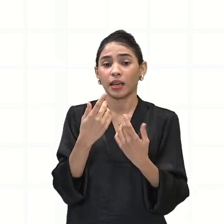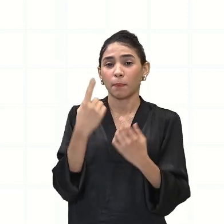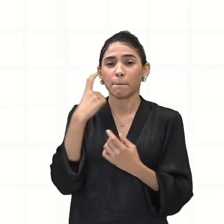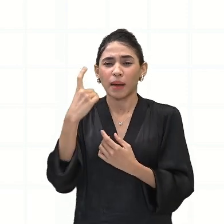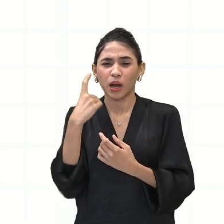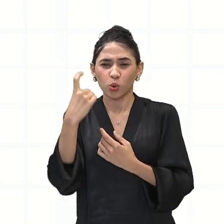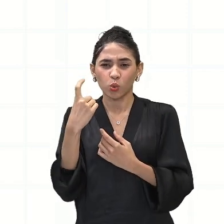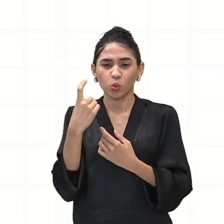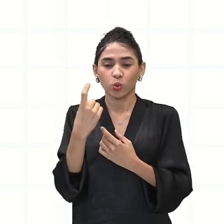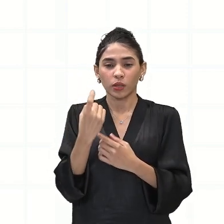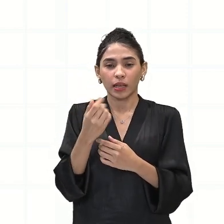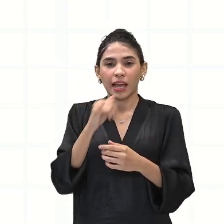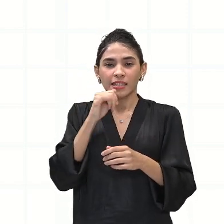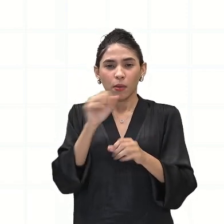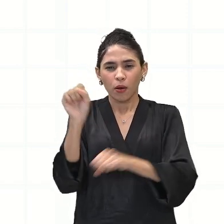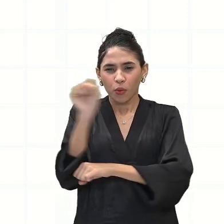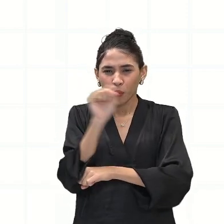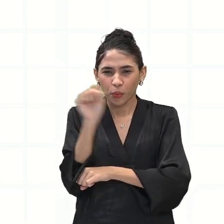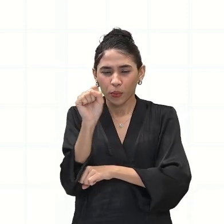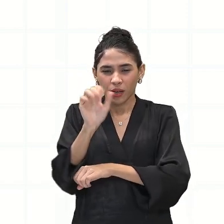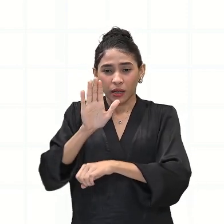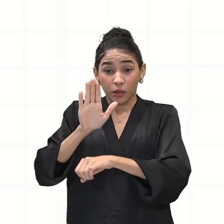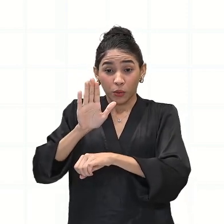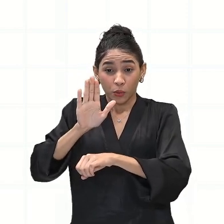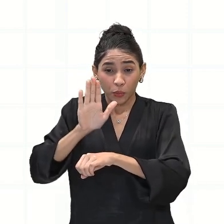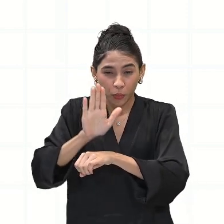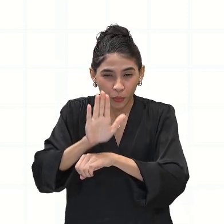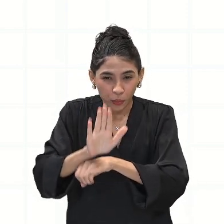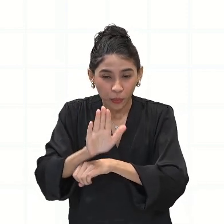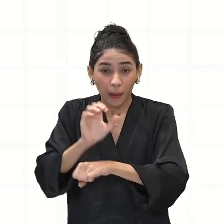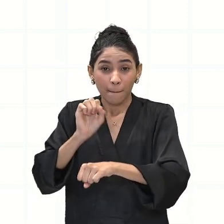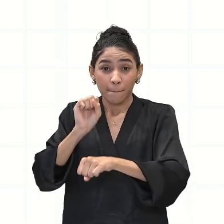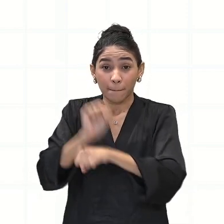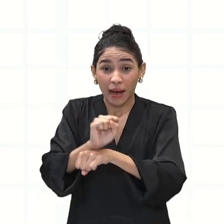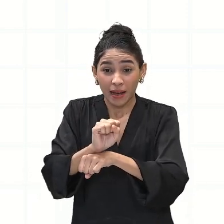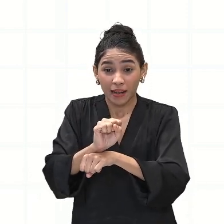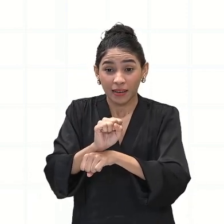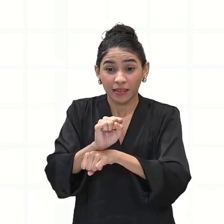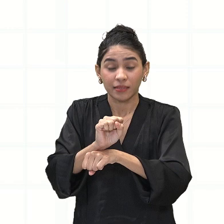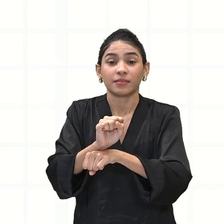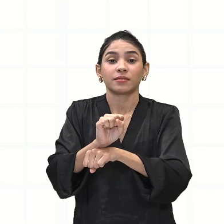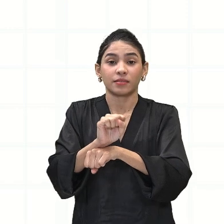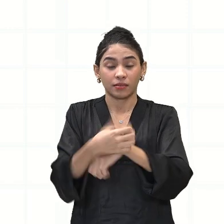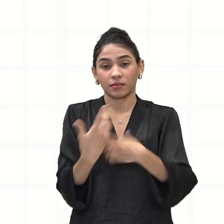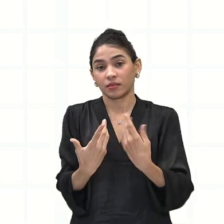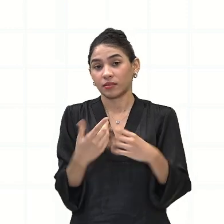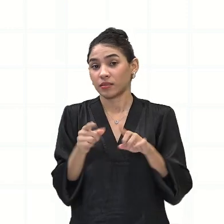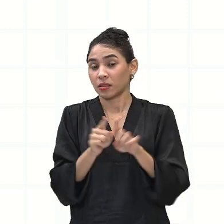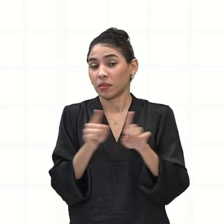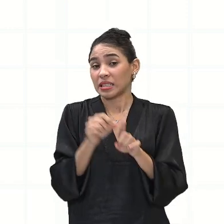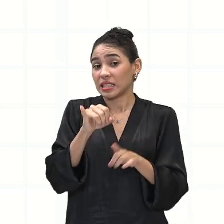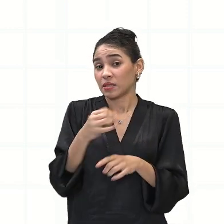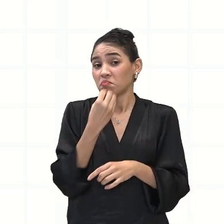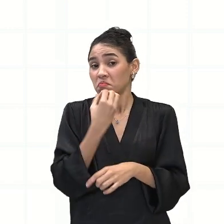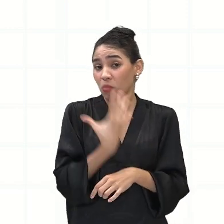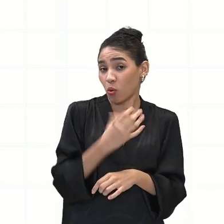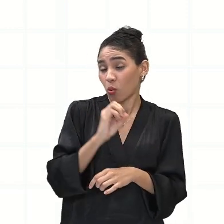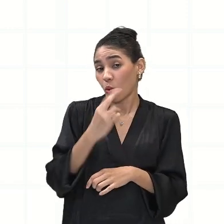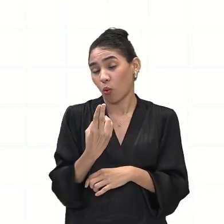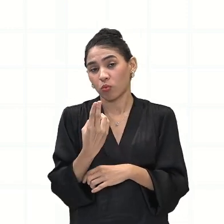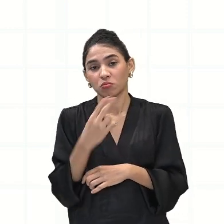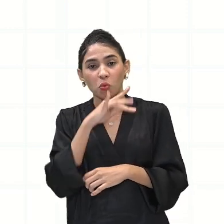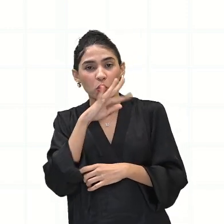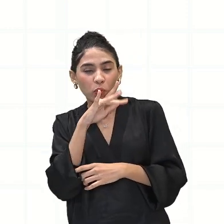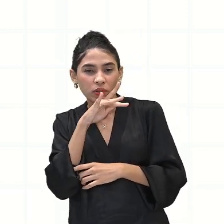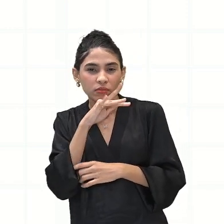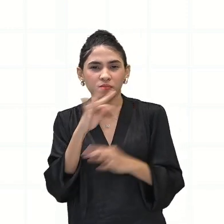do freio, se eu quero mostrar que o freio daquele carro que eu estou vendendo é bastante eficiente. Tudo isso a